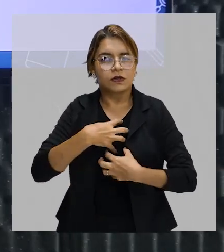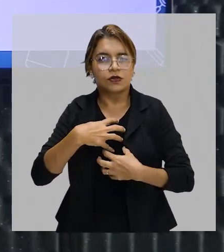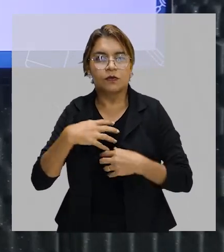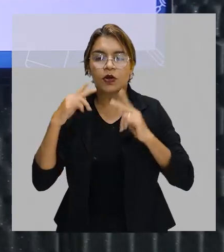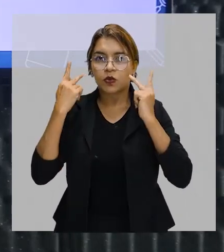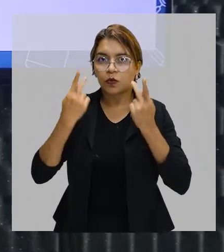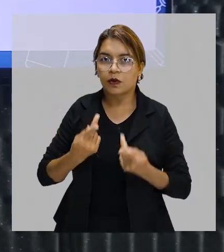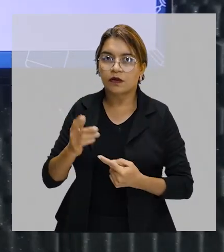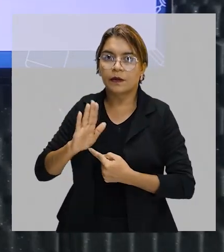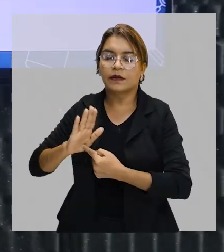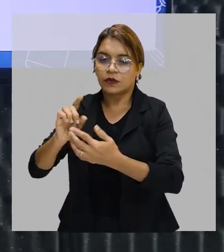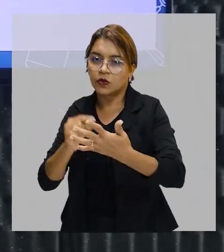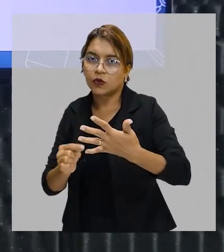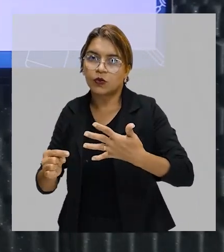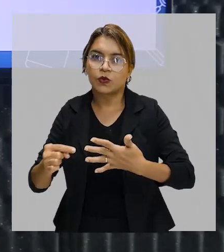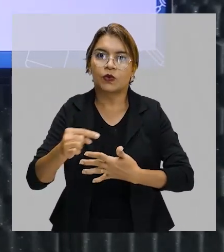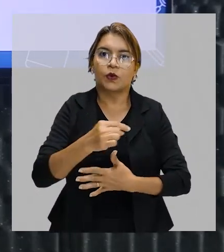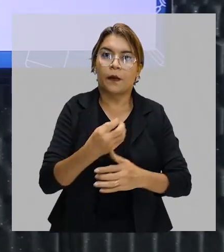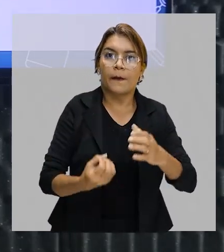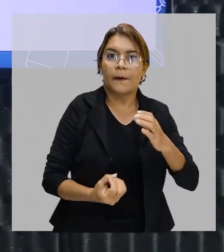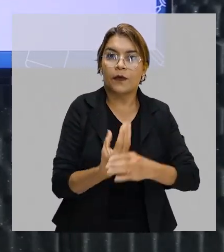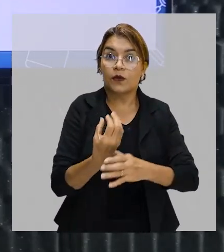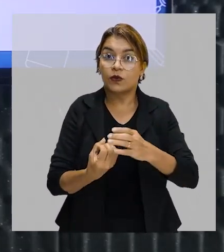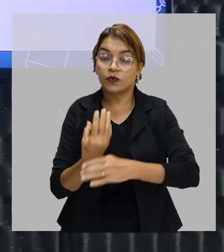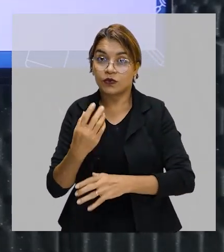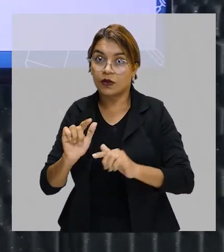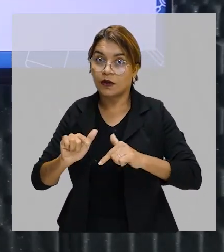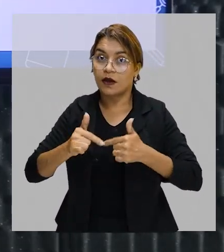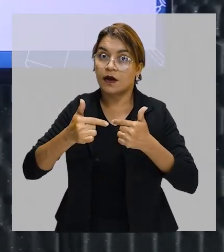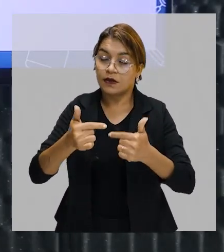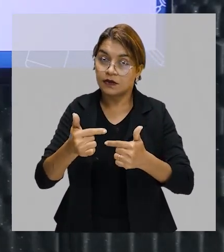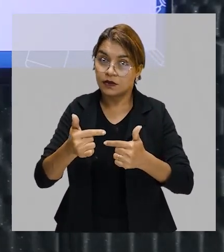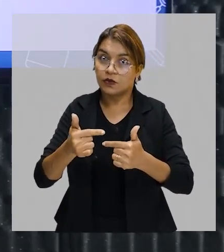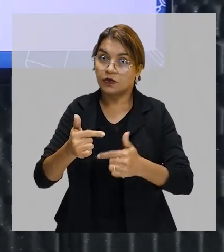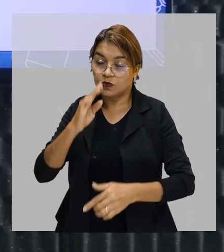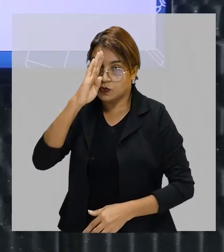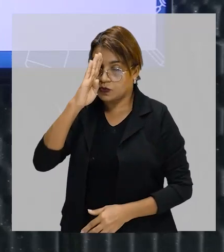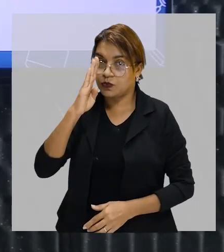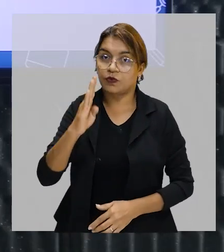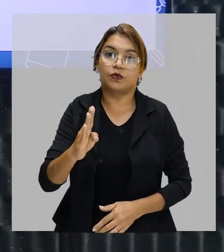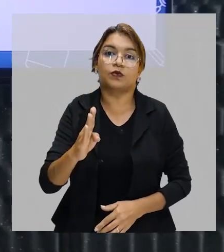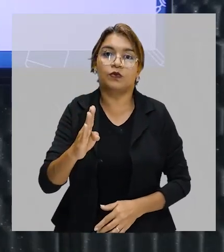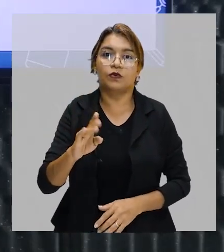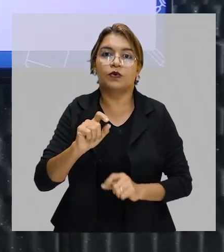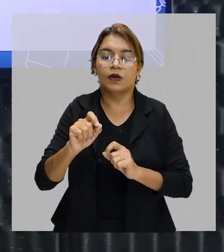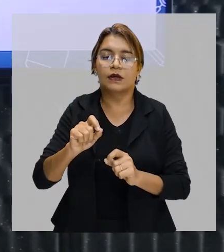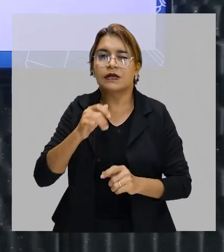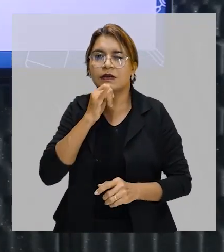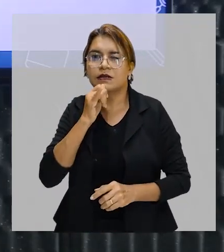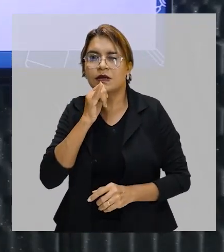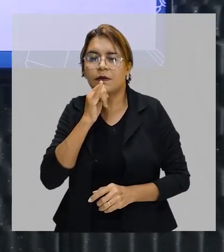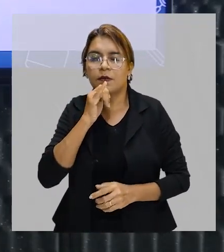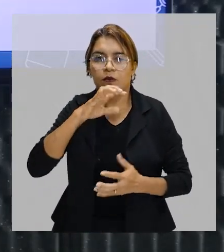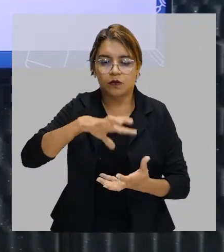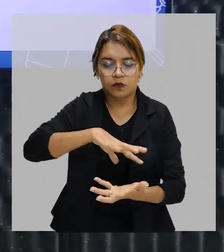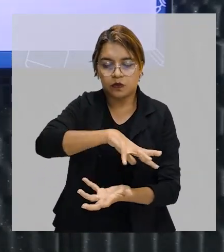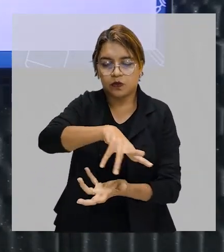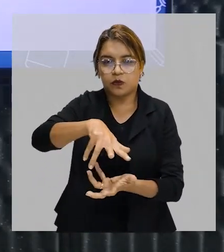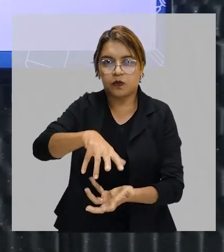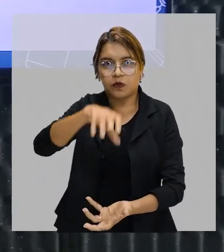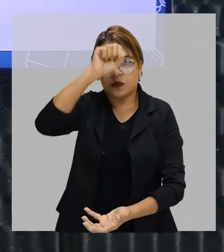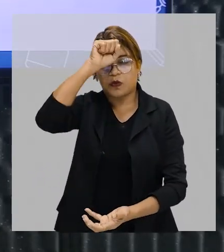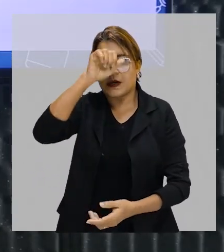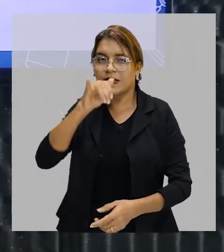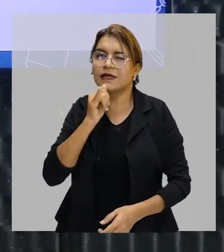como produzidos pela ação contínua e direta de agentes sobrenaturais, dos deuses. Então, por exemplo, a